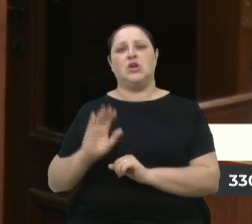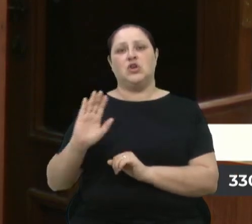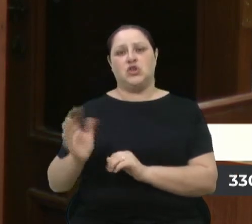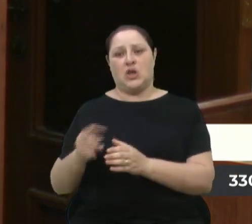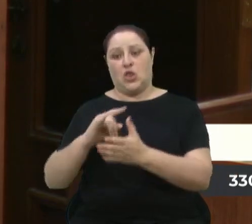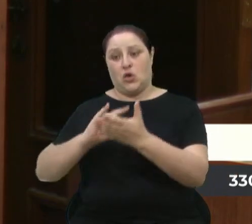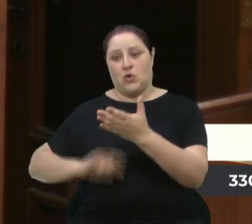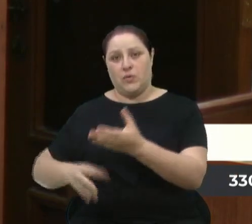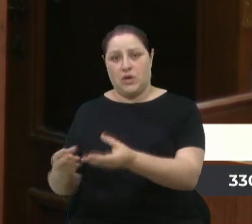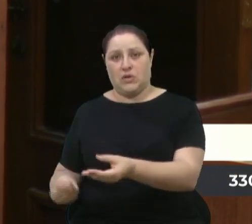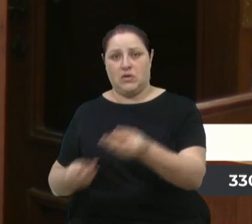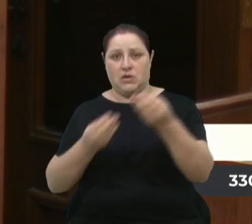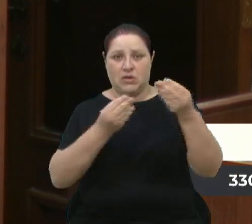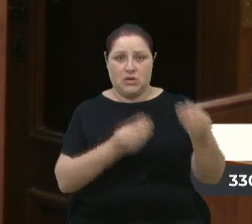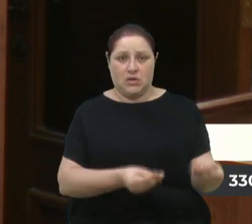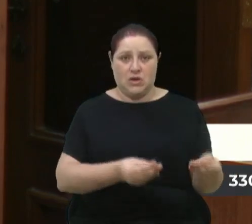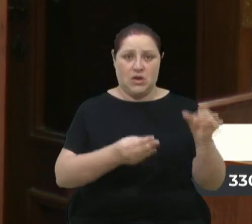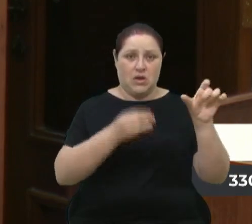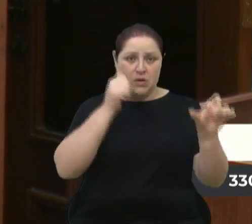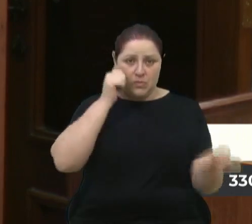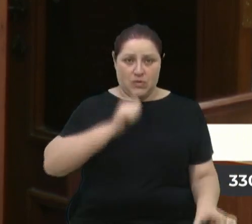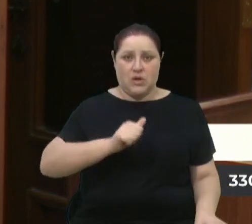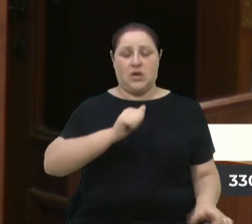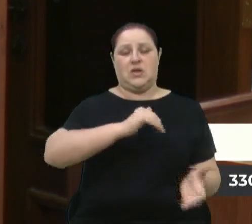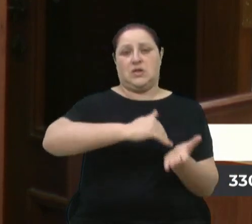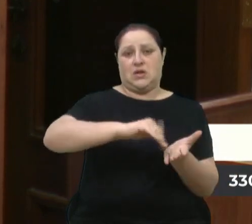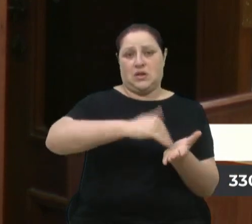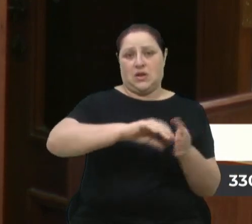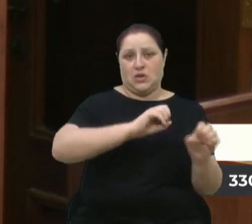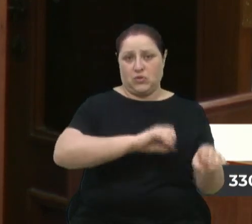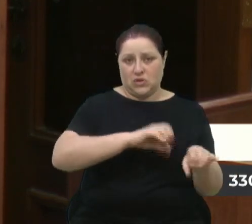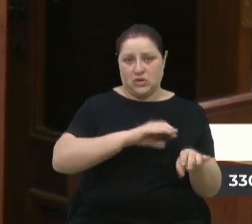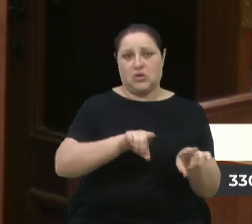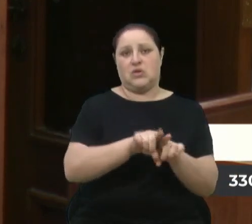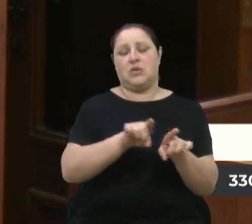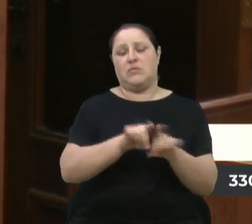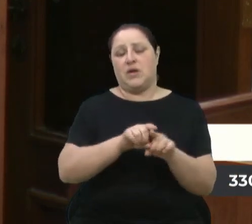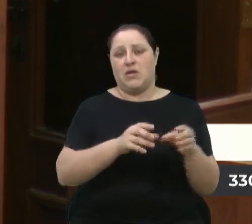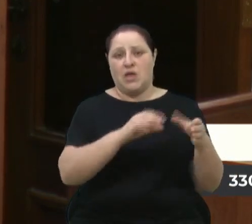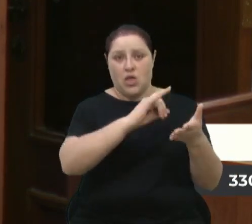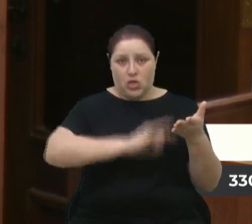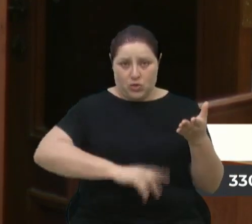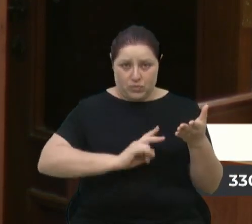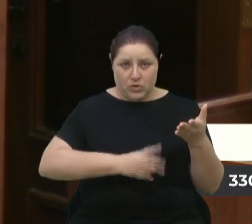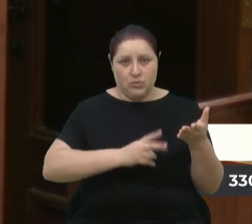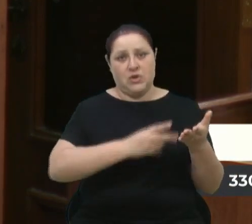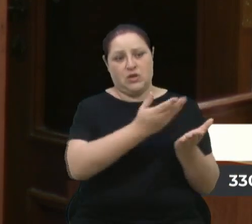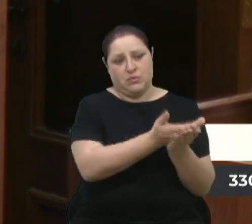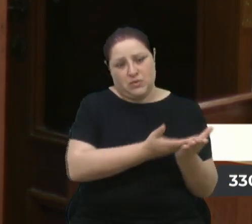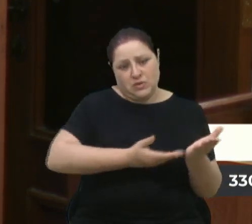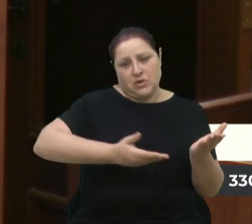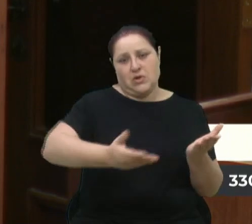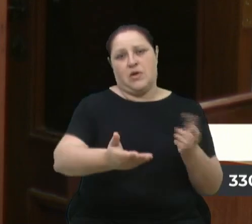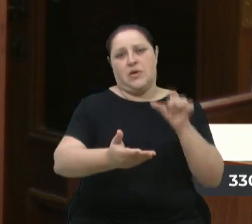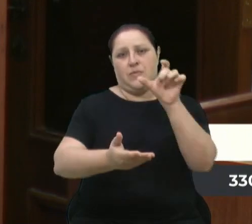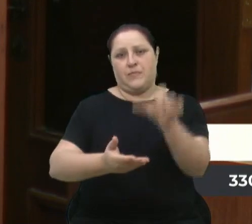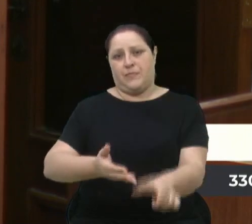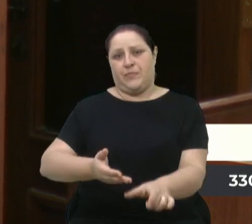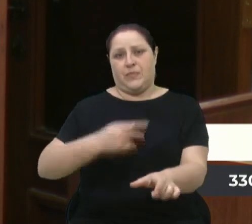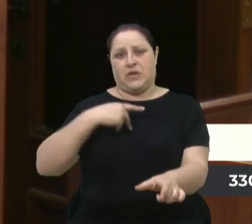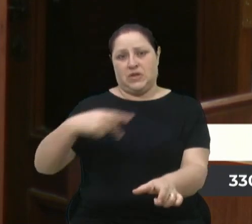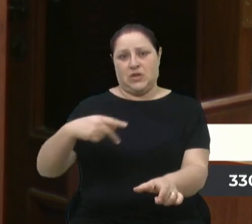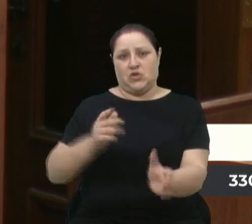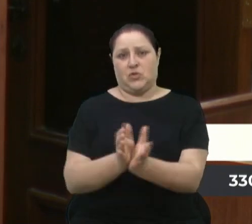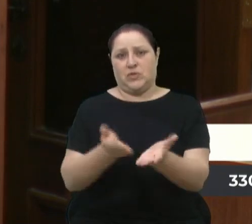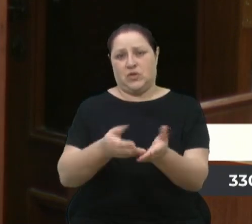encaminhado à Secretaria Municipal de Educação, ao vereador Adriano Bressan, que é o nosso presidente da Comissão de Educação,